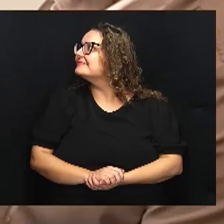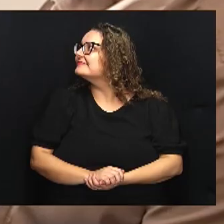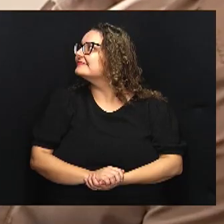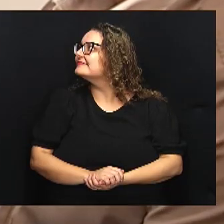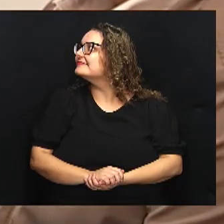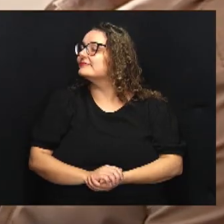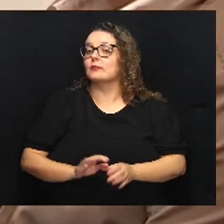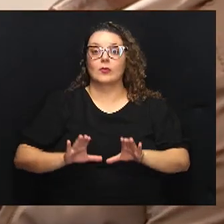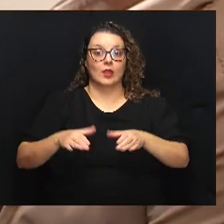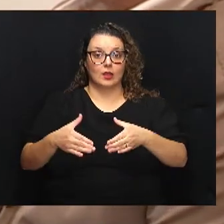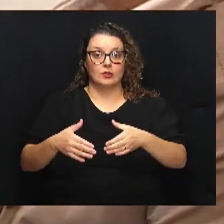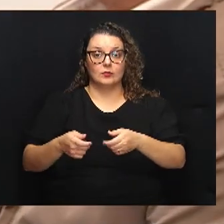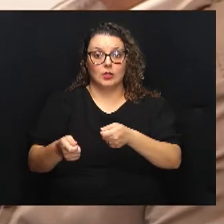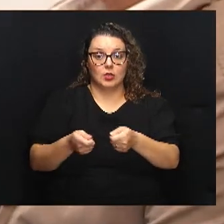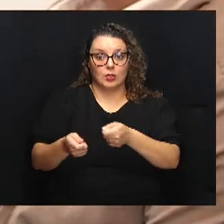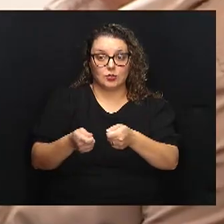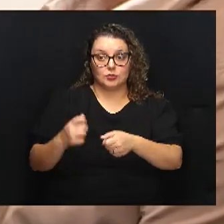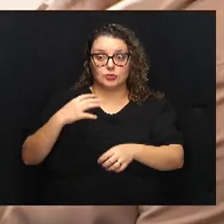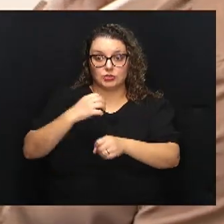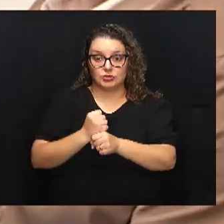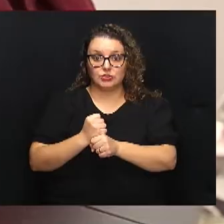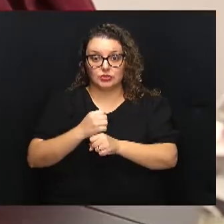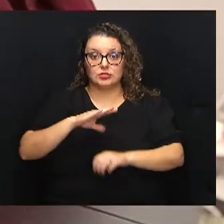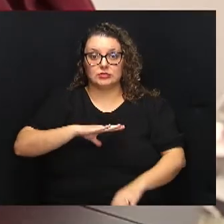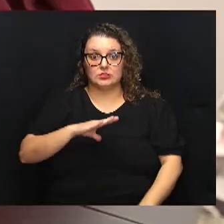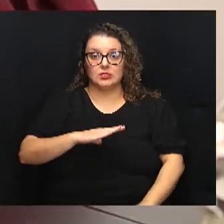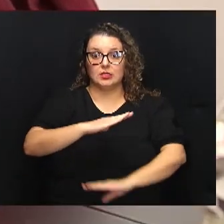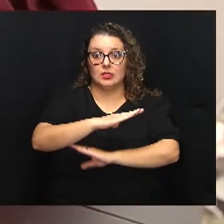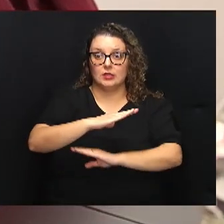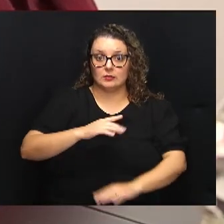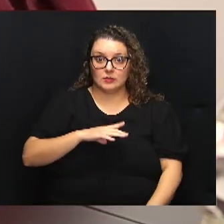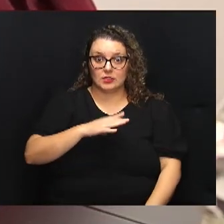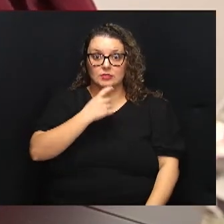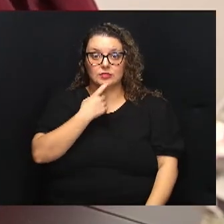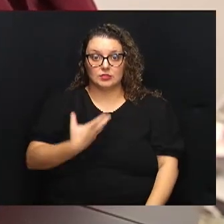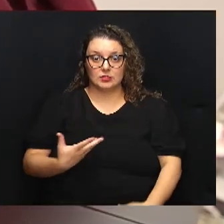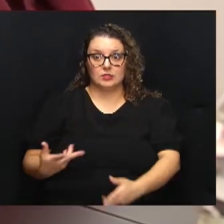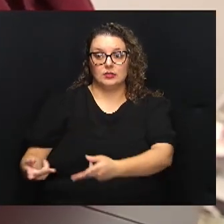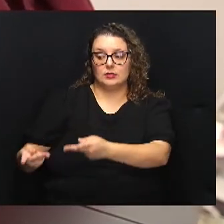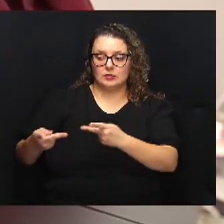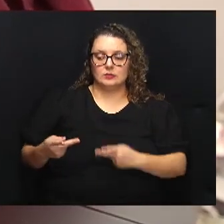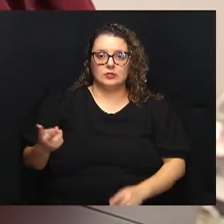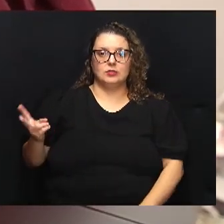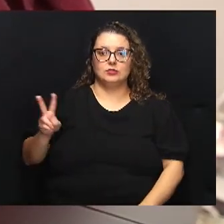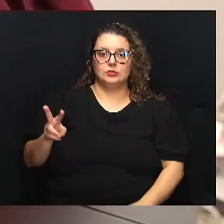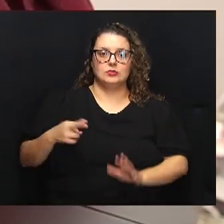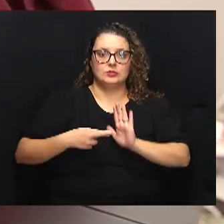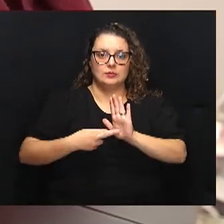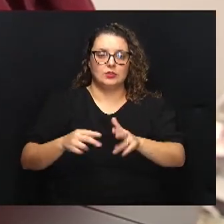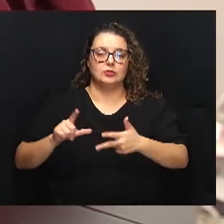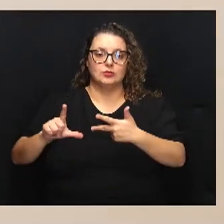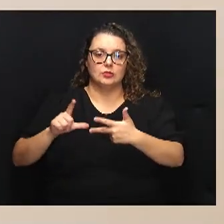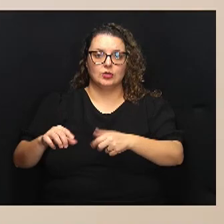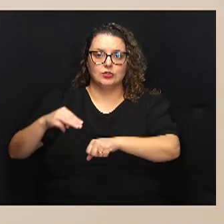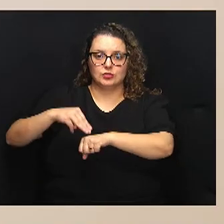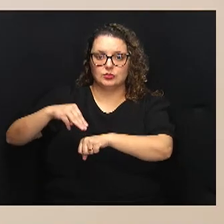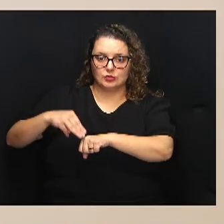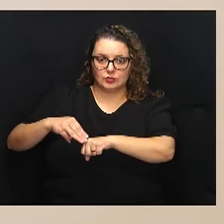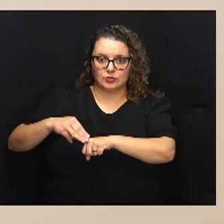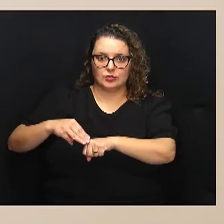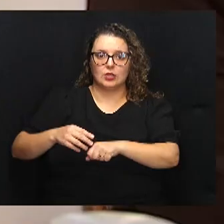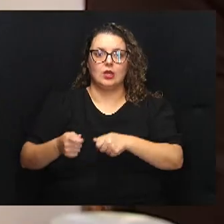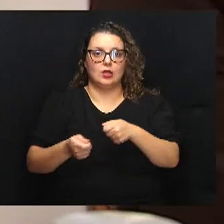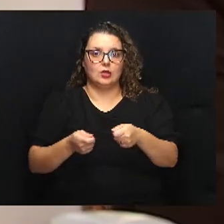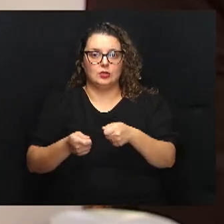A equipe da Controladoria Geral da Câmara de Campinas recebeu a visita de 2 representantes do Legislativo de Montemor. A